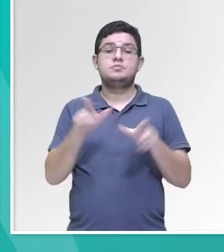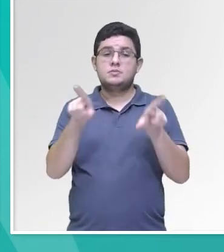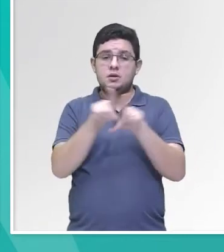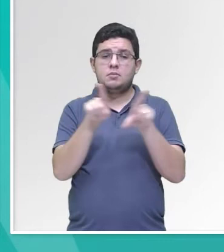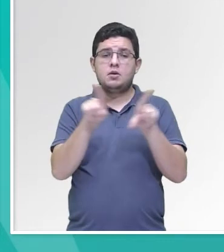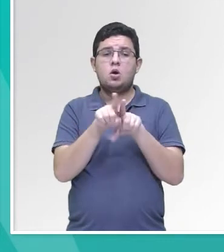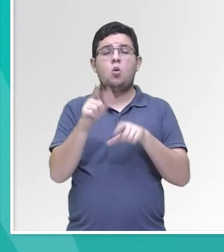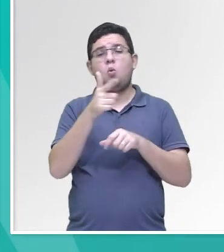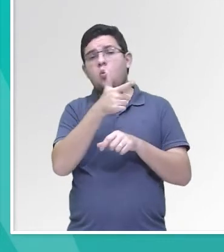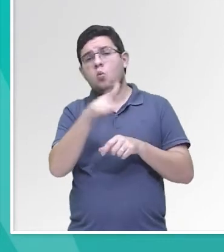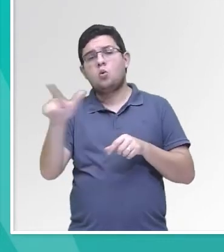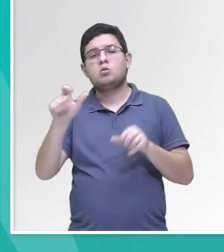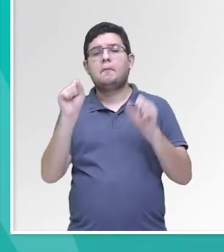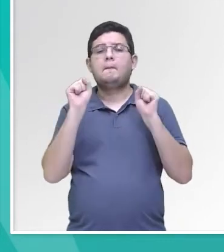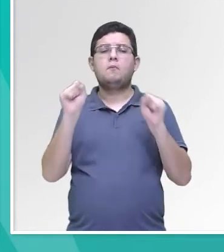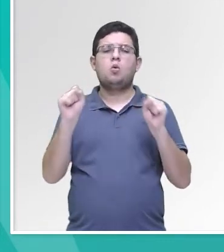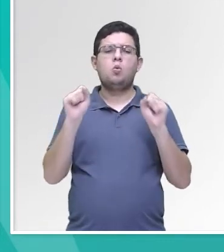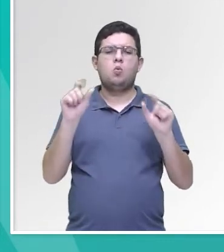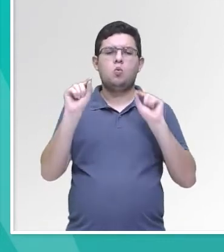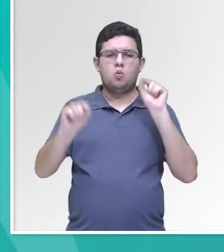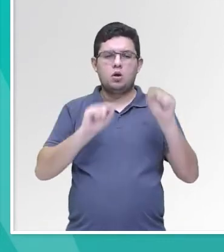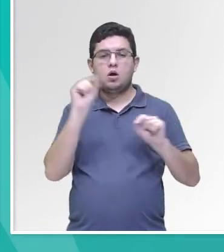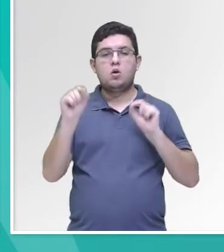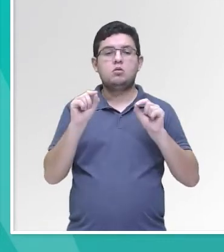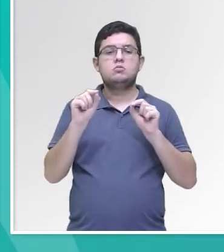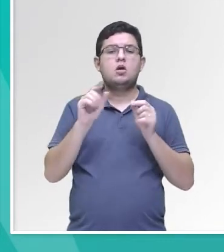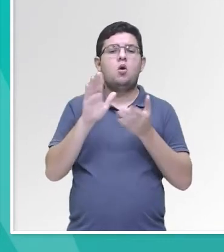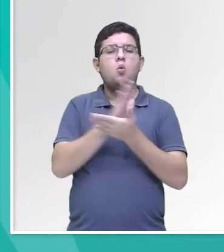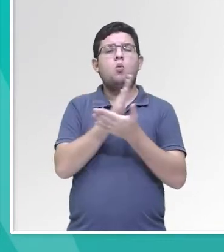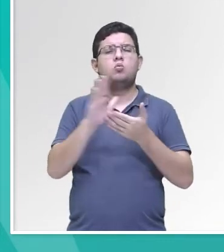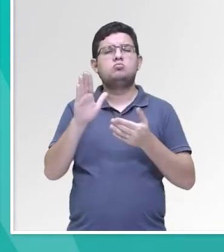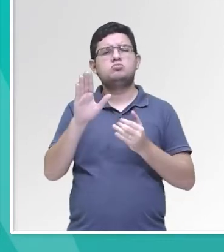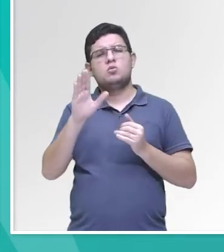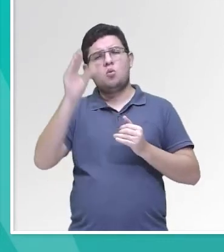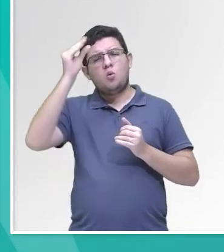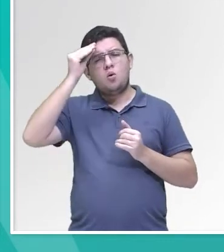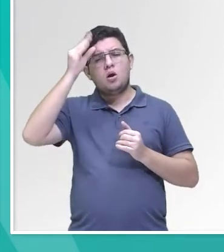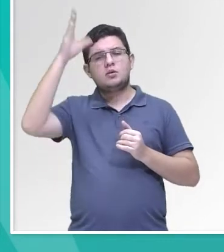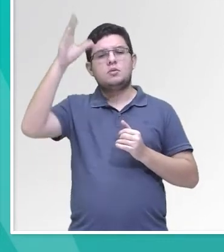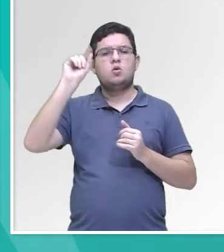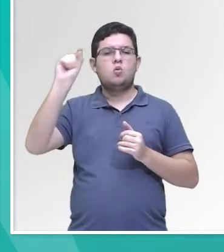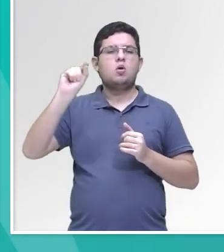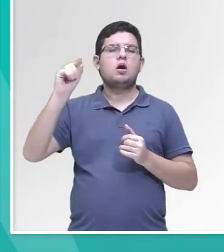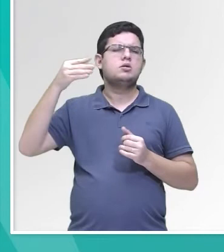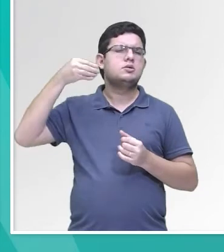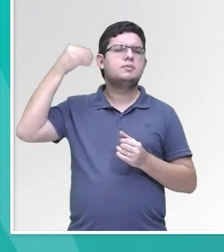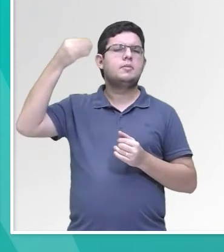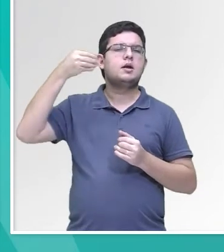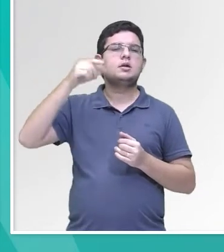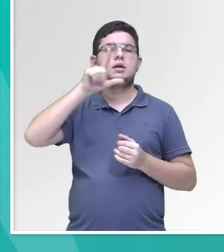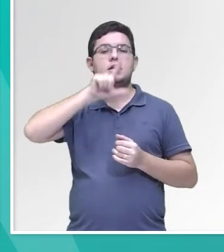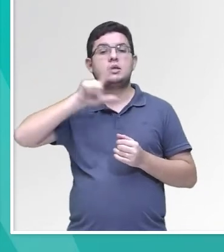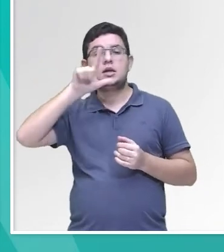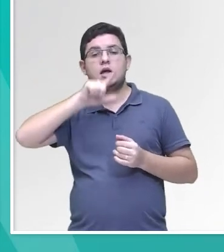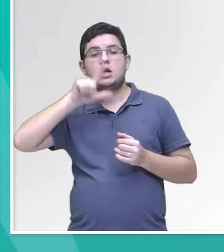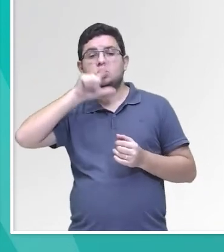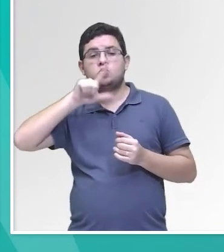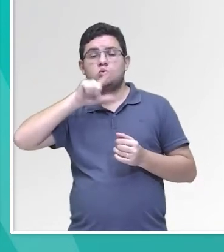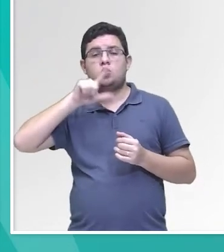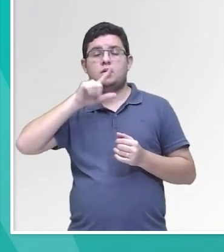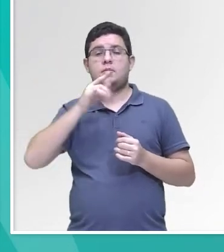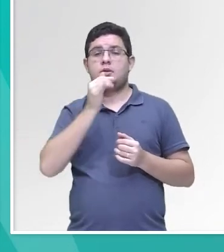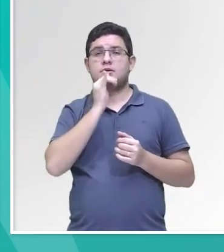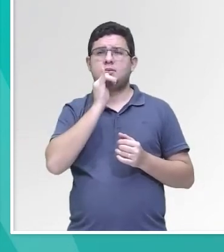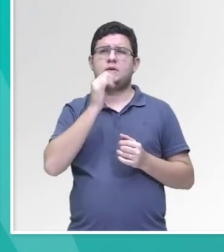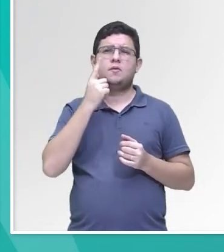também utilizar algum conhecimento que eu acumulei nas aulas de literatura. Ah, de repente eu